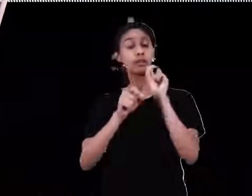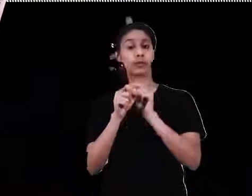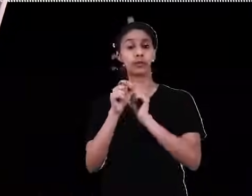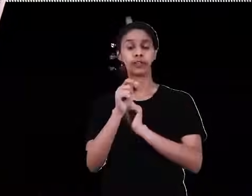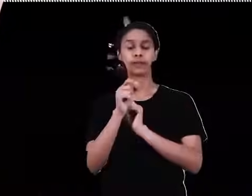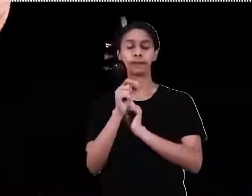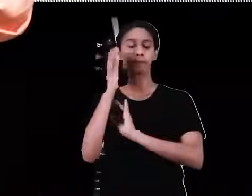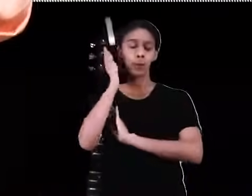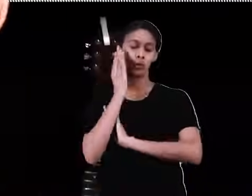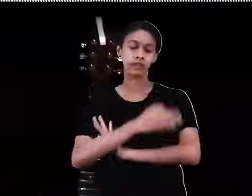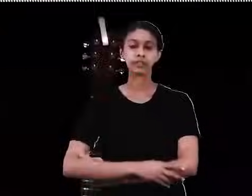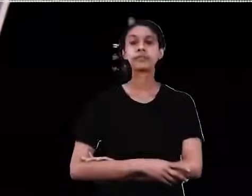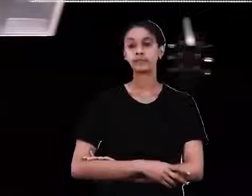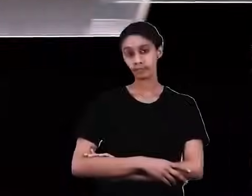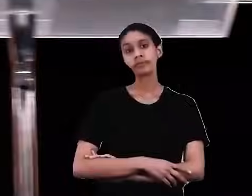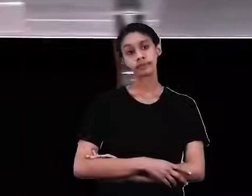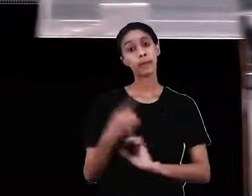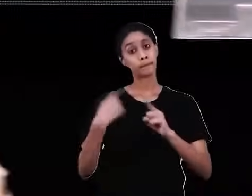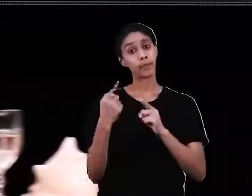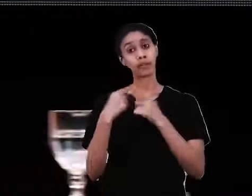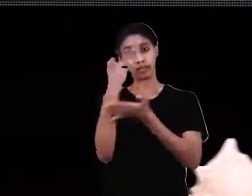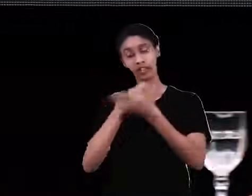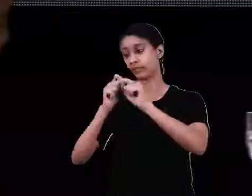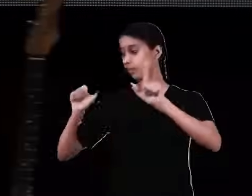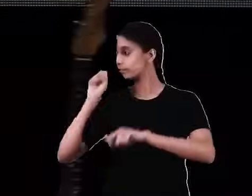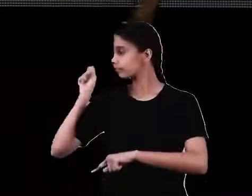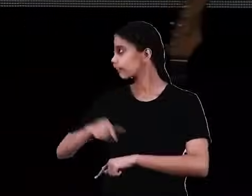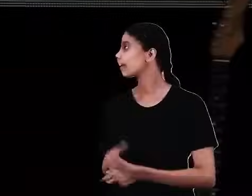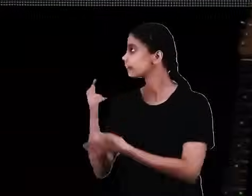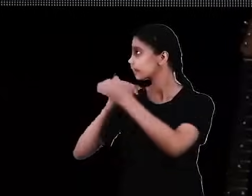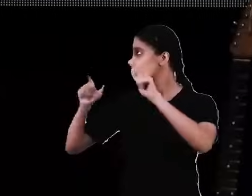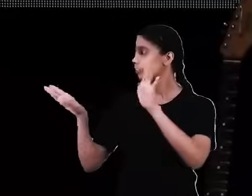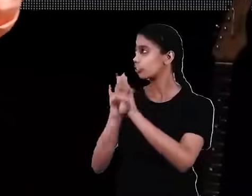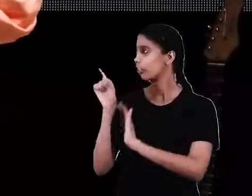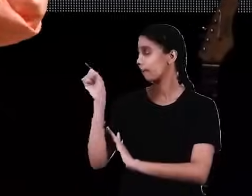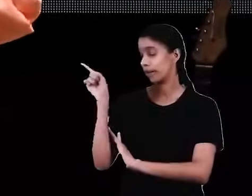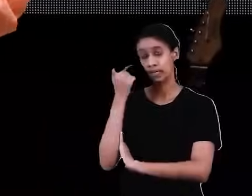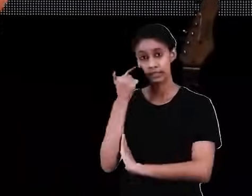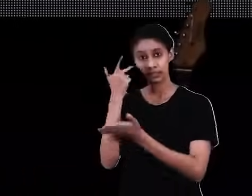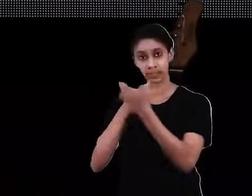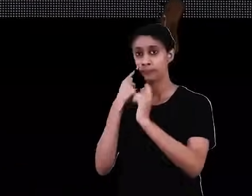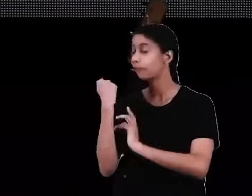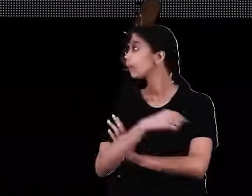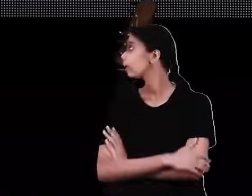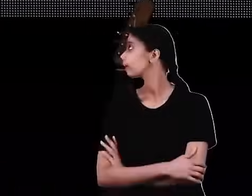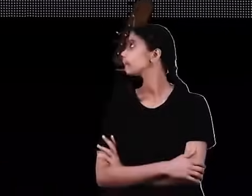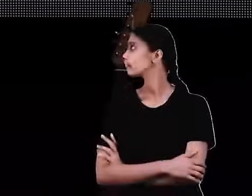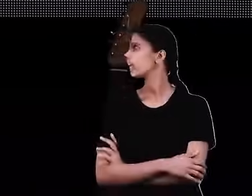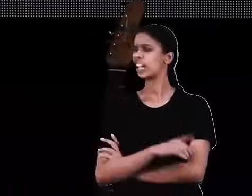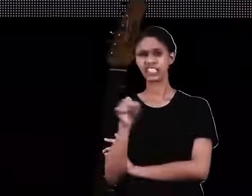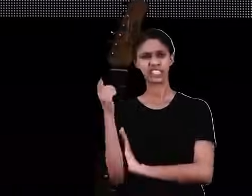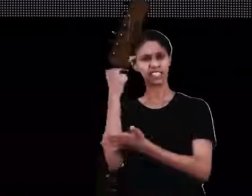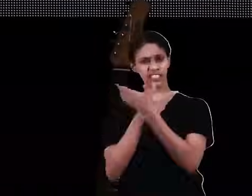estúpida. Porque, ó, isso aqui é um desenho. É, olha só. Se eu chegar pra esse desenho aqui, ó, e disser assim, que desenho